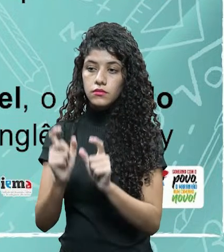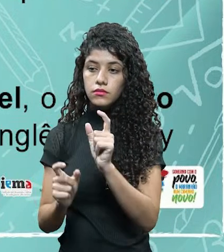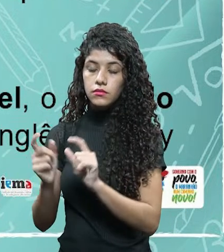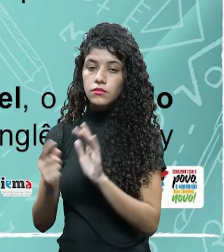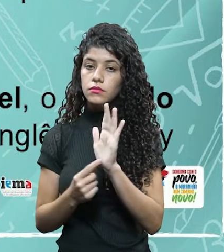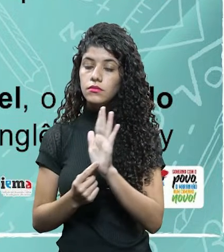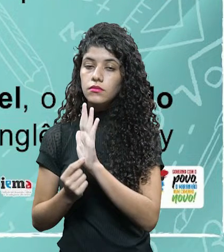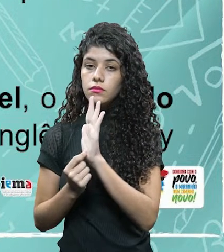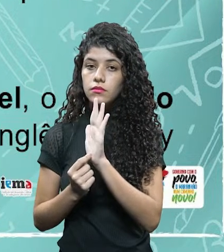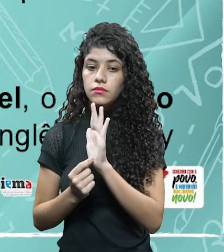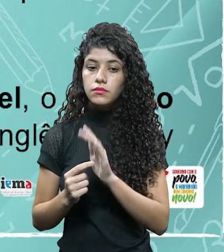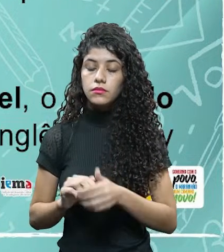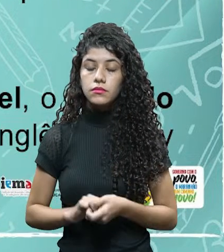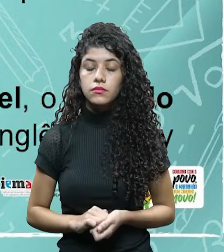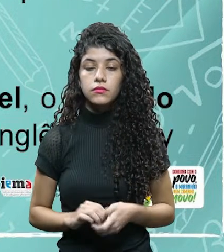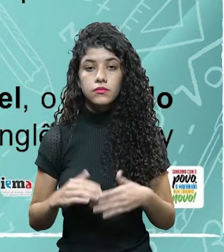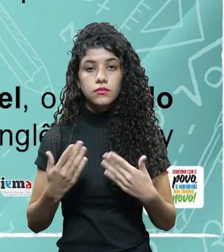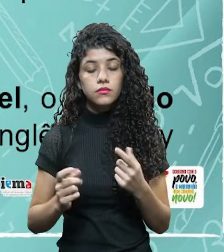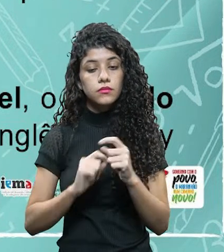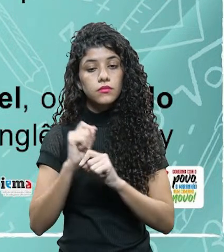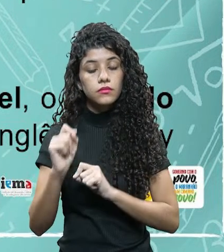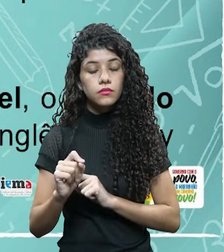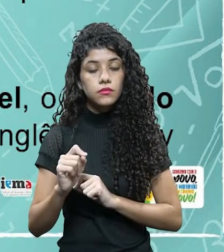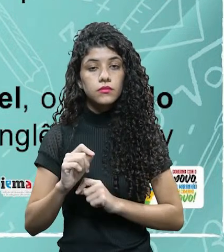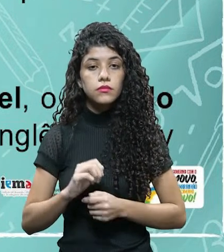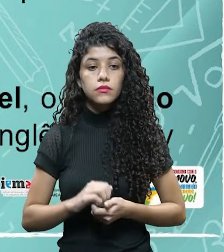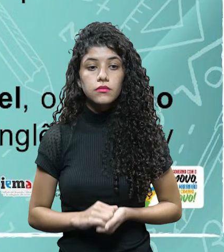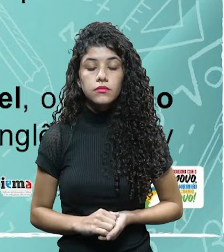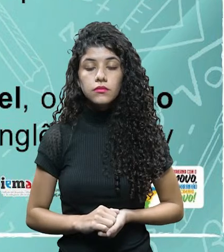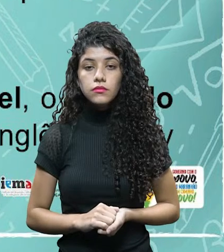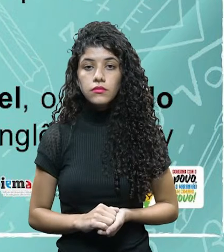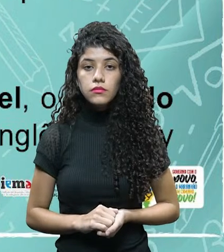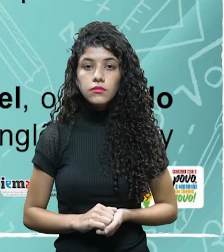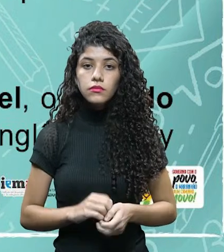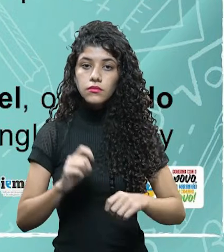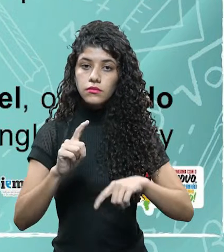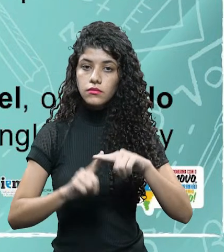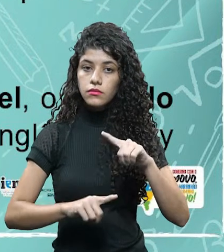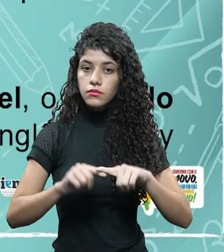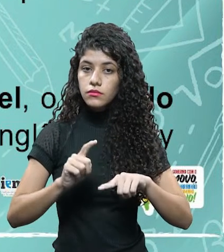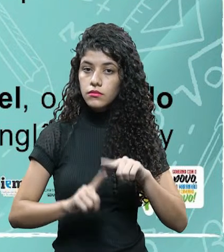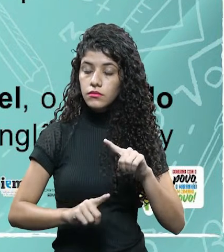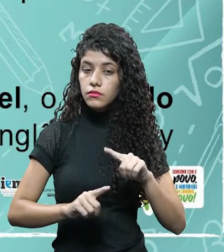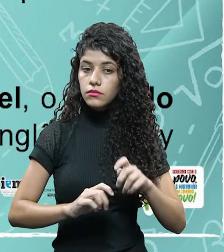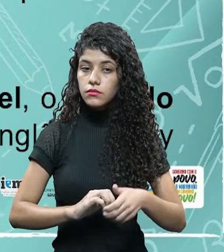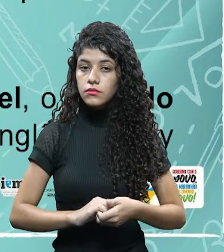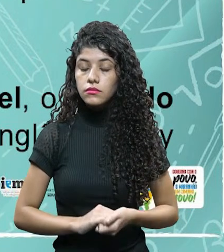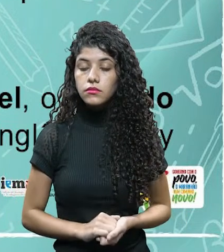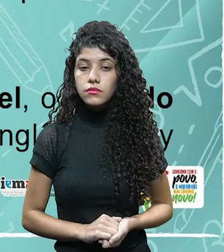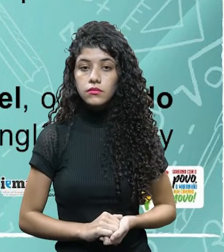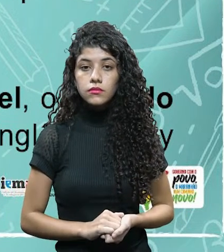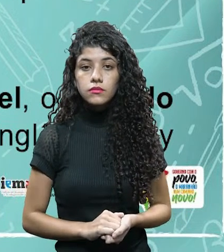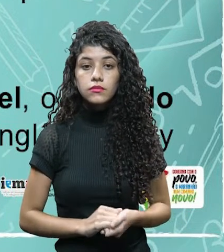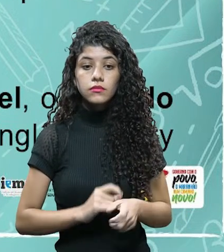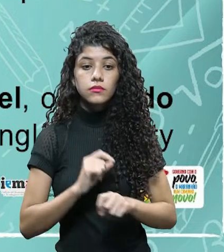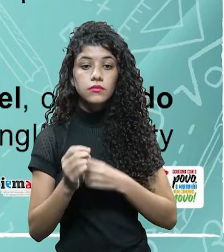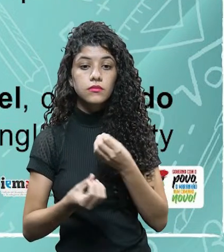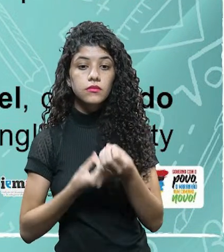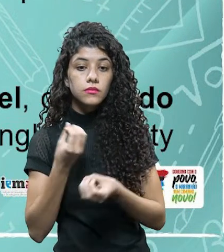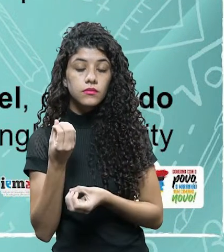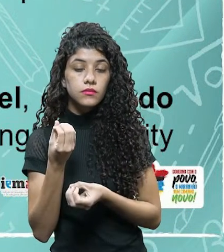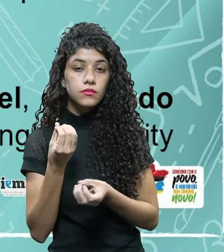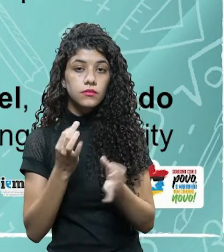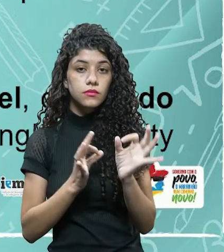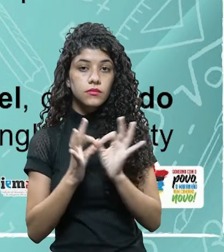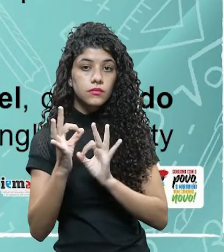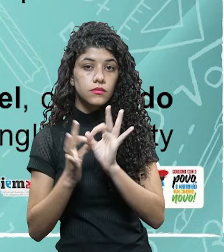cada produto oferecido ao mercado. Então, são métodos para detalhar os custos do produto. A questão é